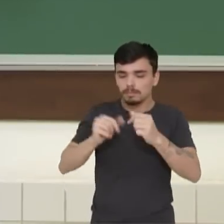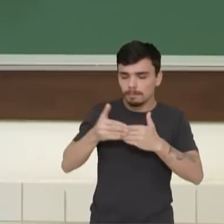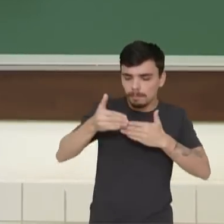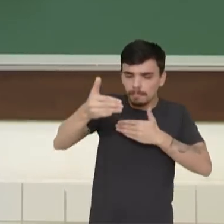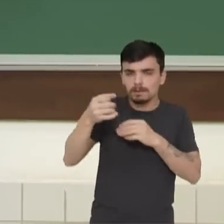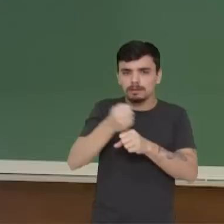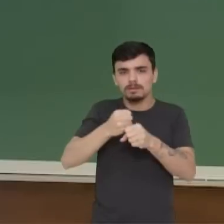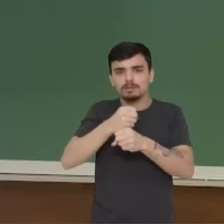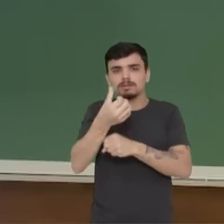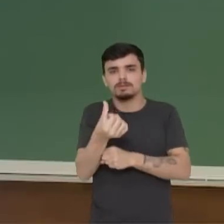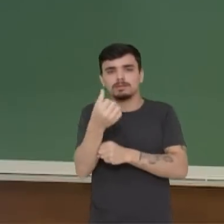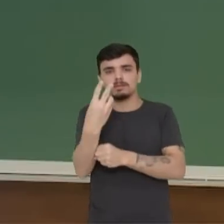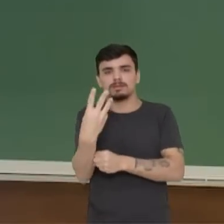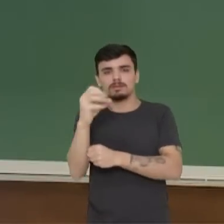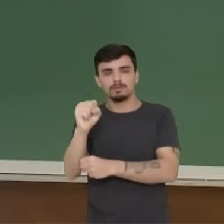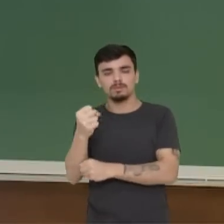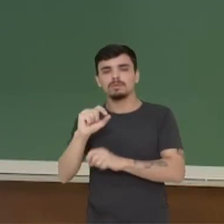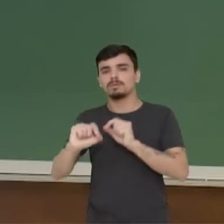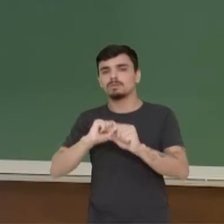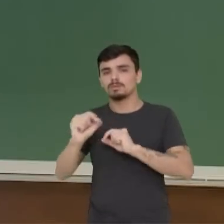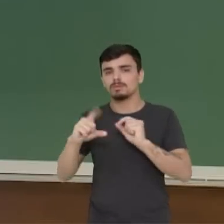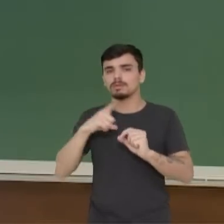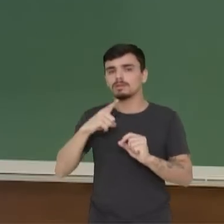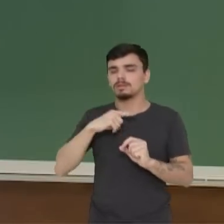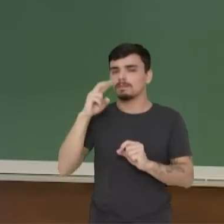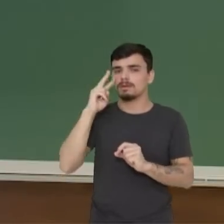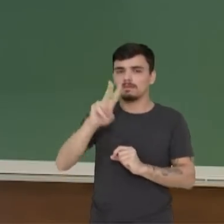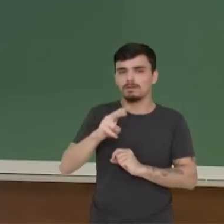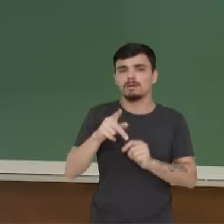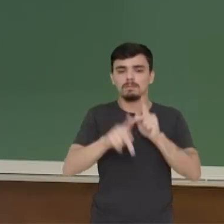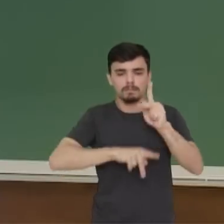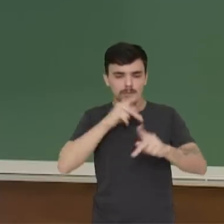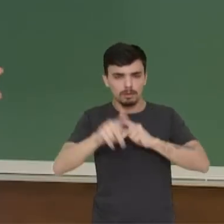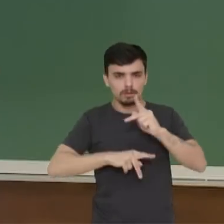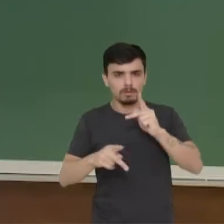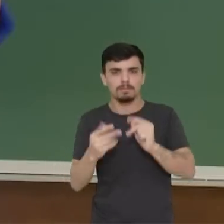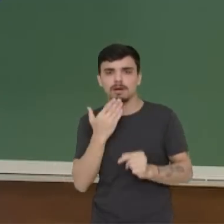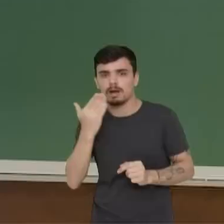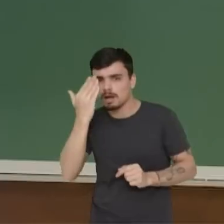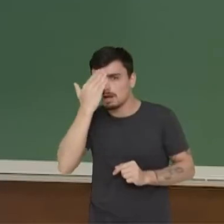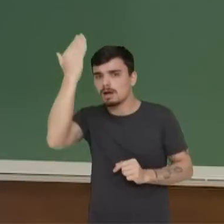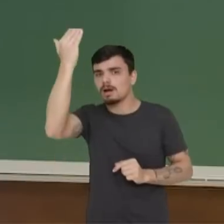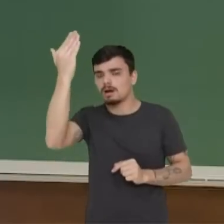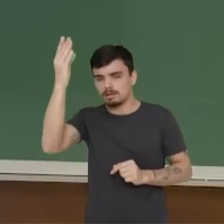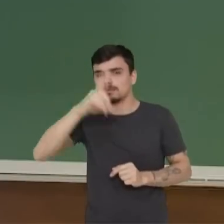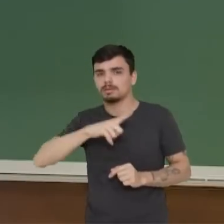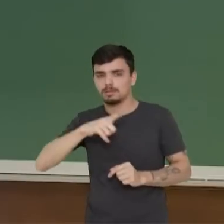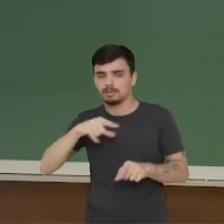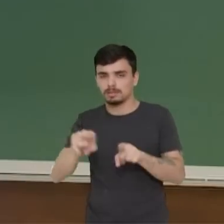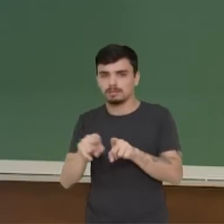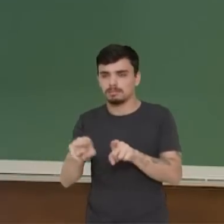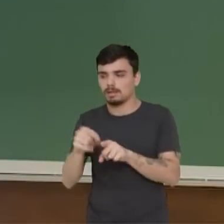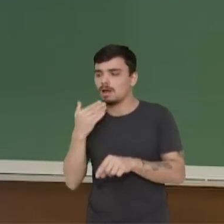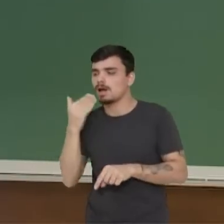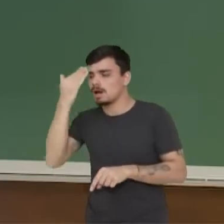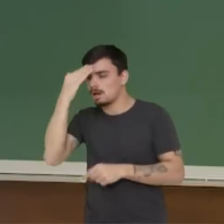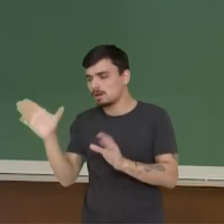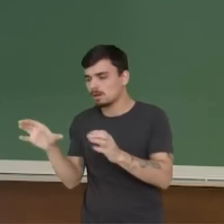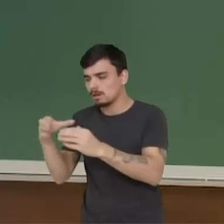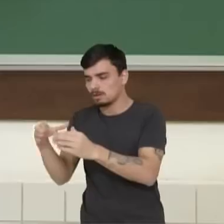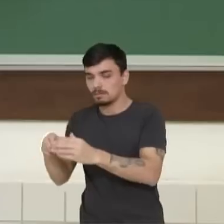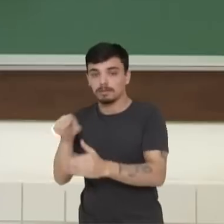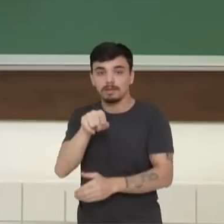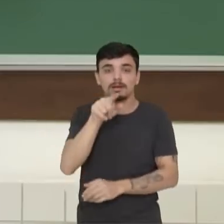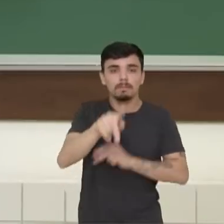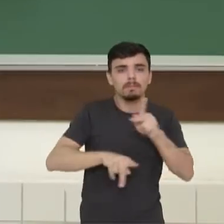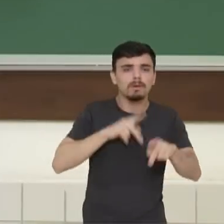partir do ano de 638, nós vamos ver que povos de origem árabe, porque ali existe a Península Arábica, esses